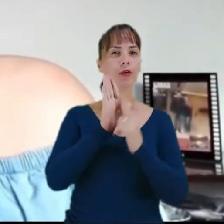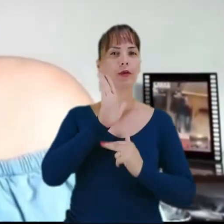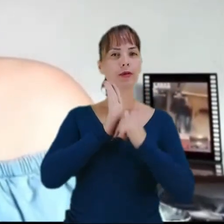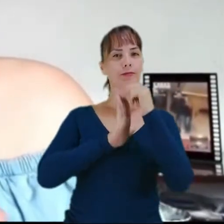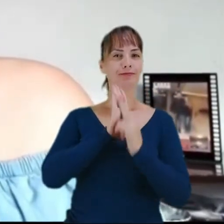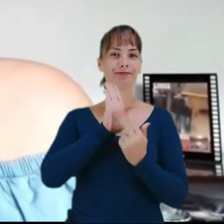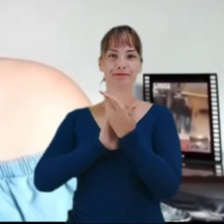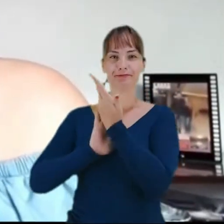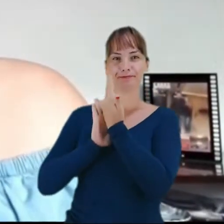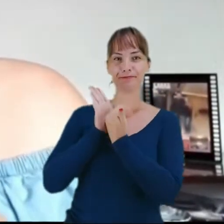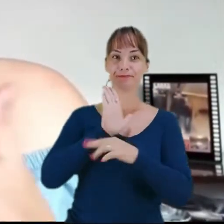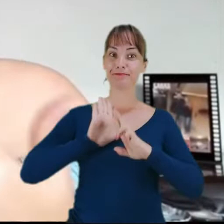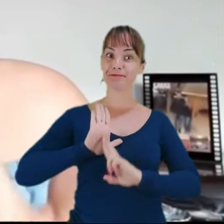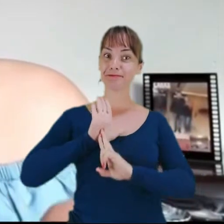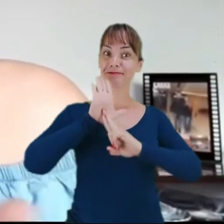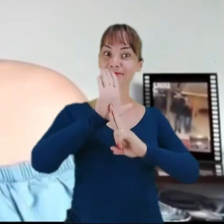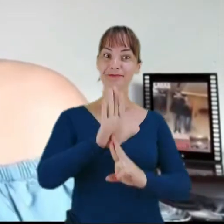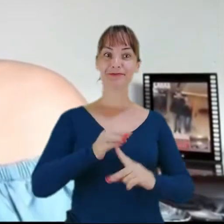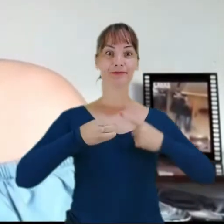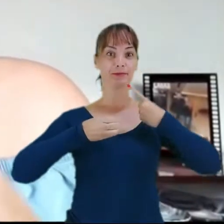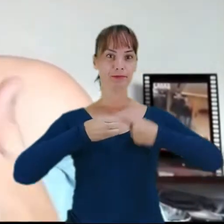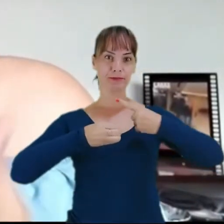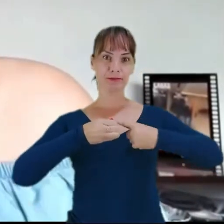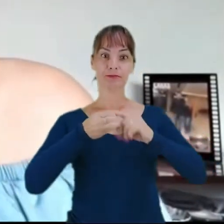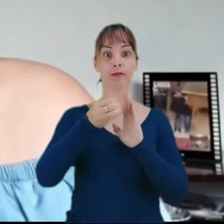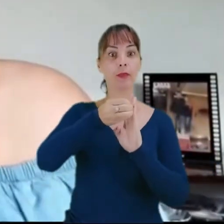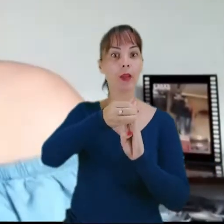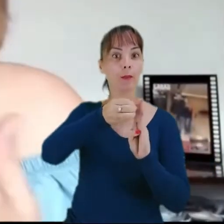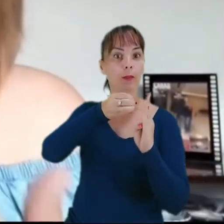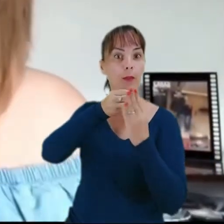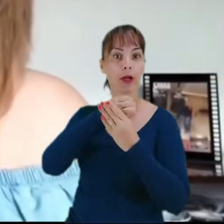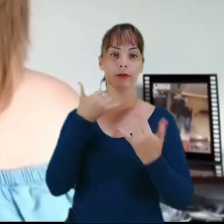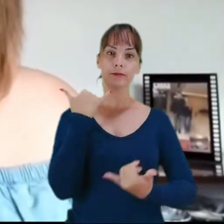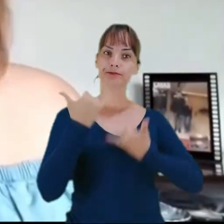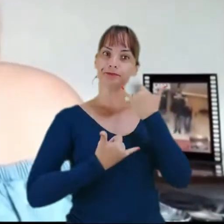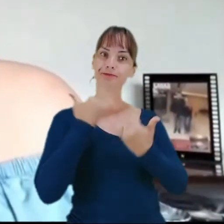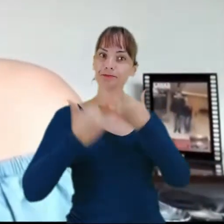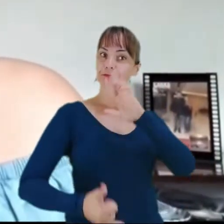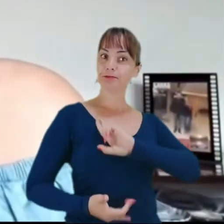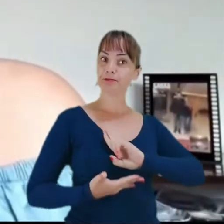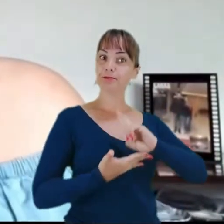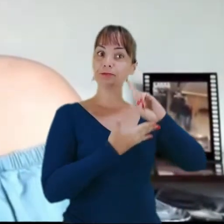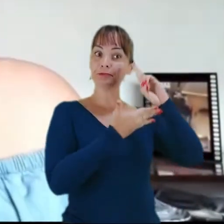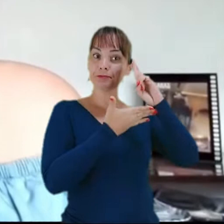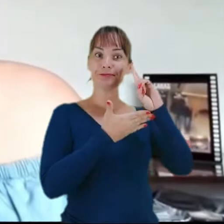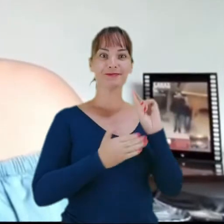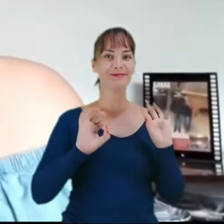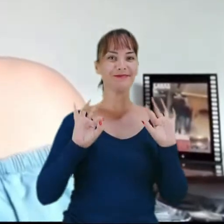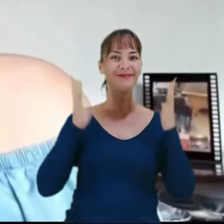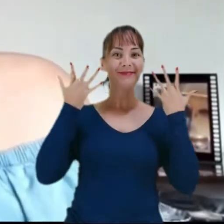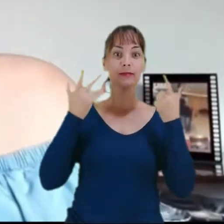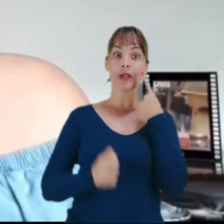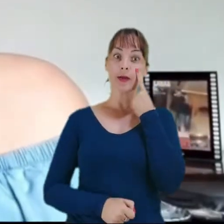pinturas figurativas, eles representam cidades, bairros, brincadeiras, religiões,